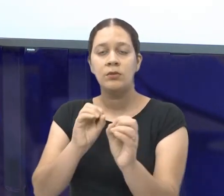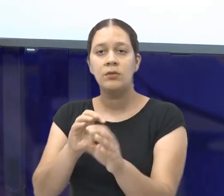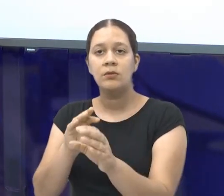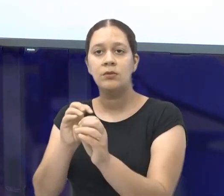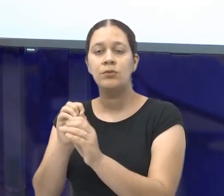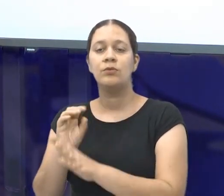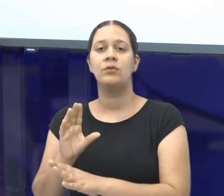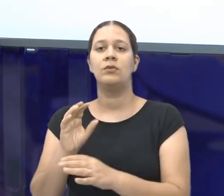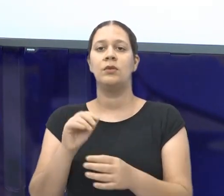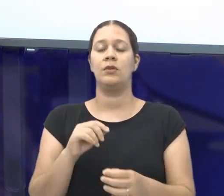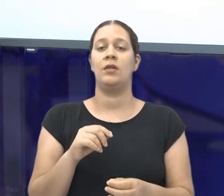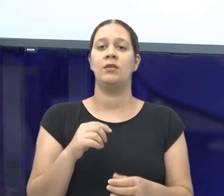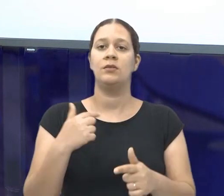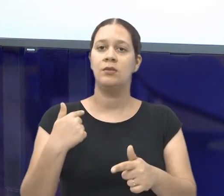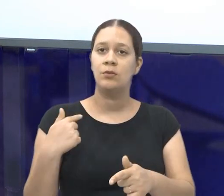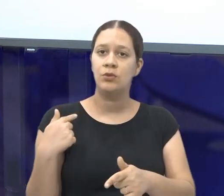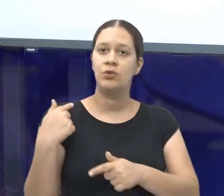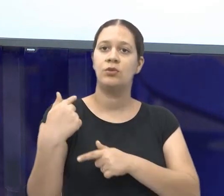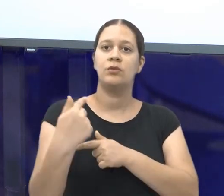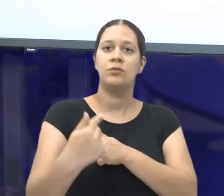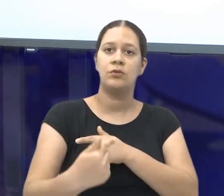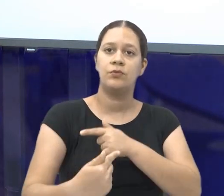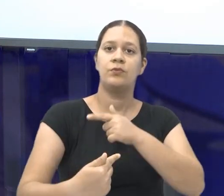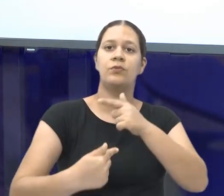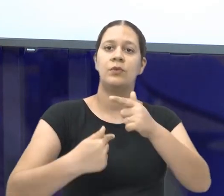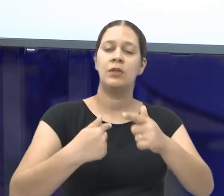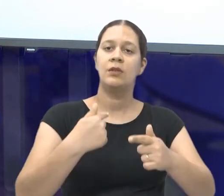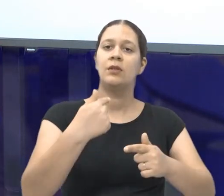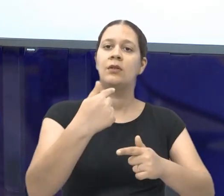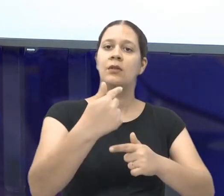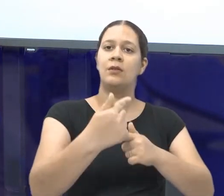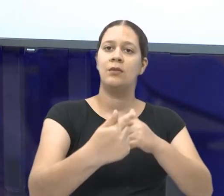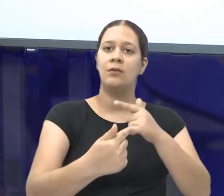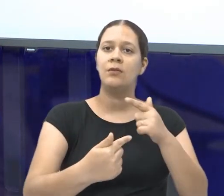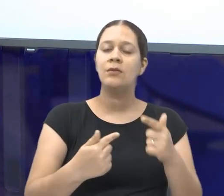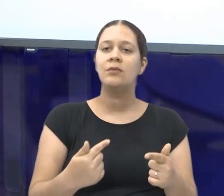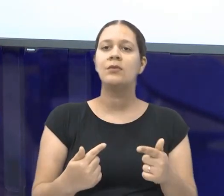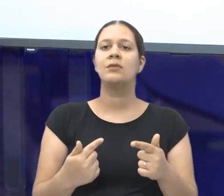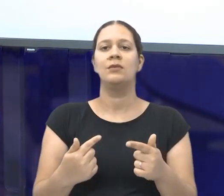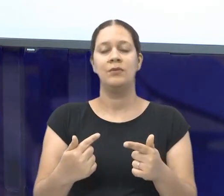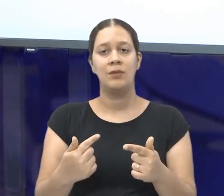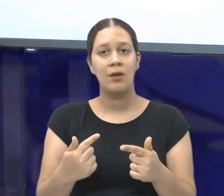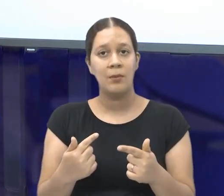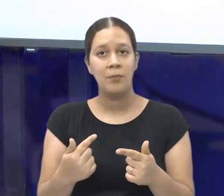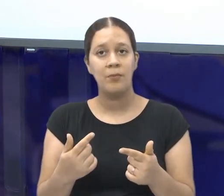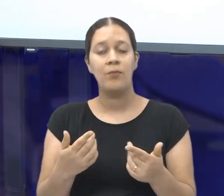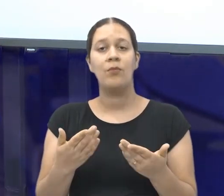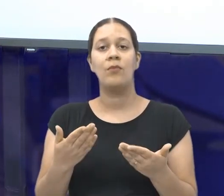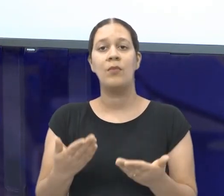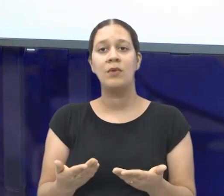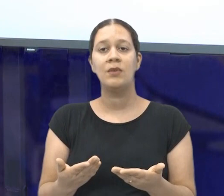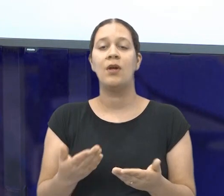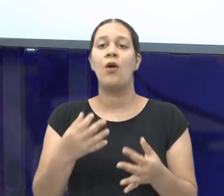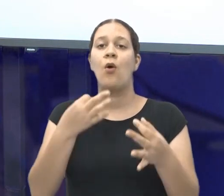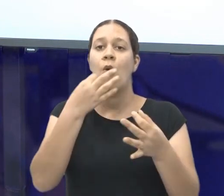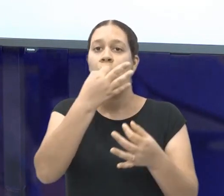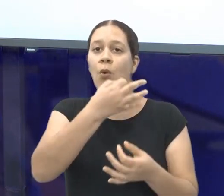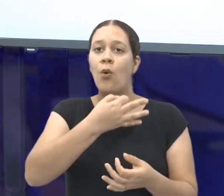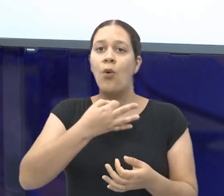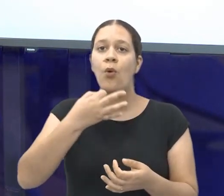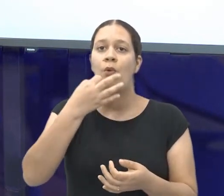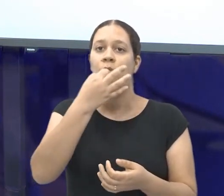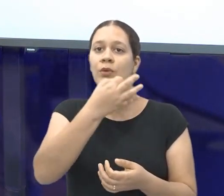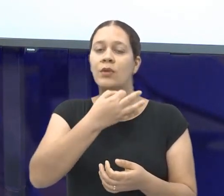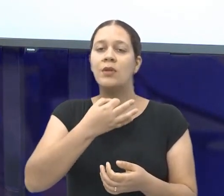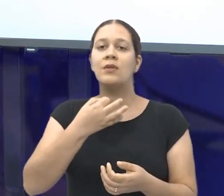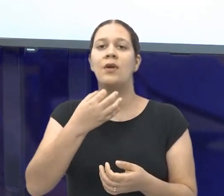são passados de geração em geração, que ficam apenas na perspectiva da oralidade.